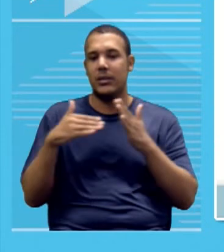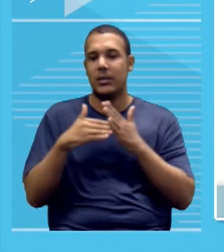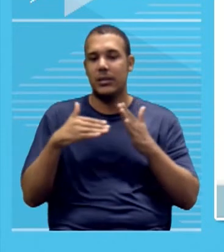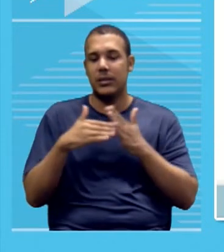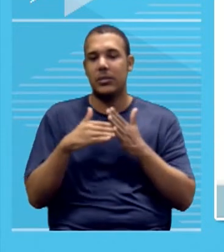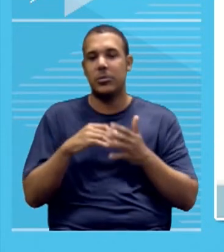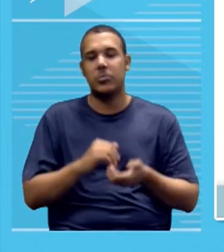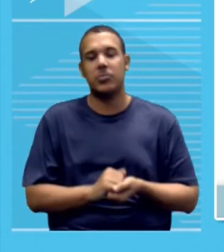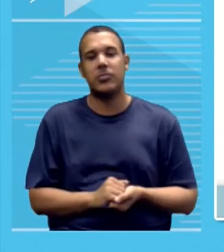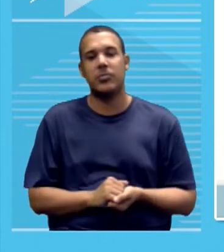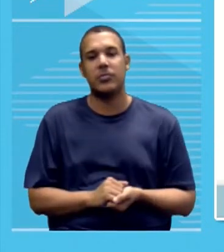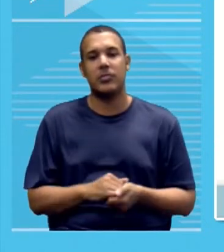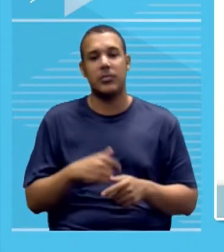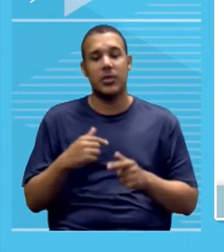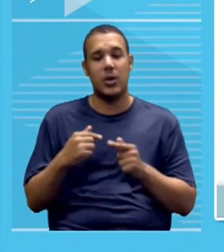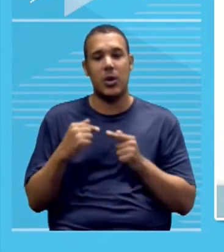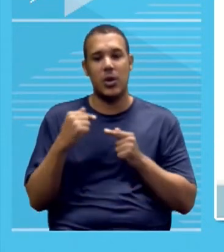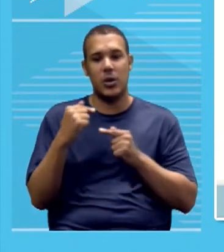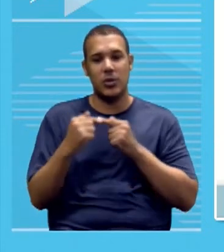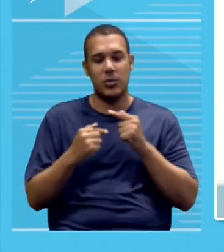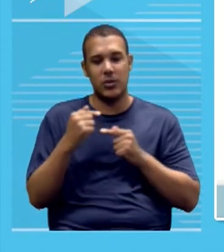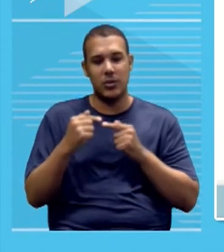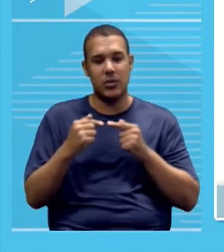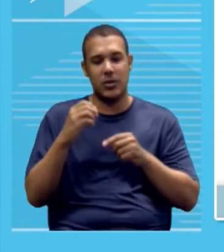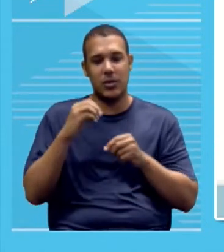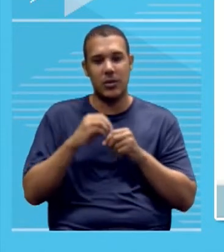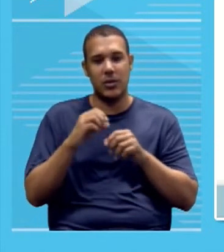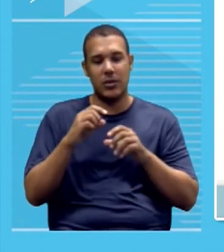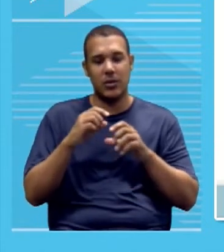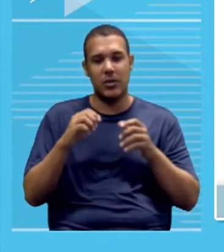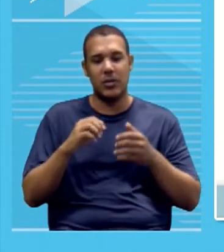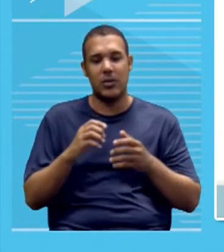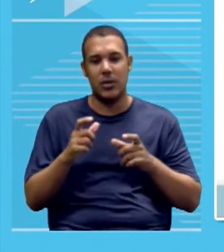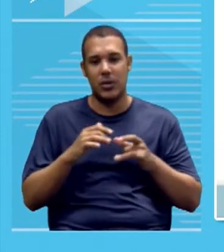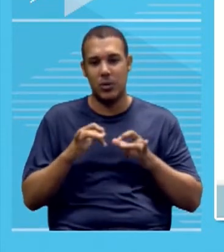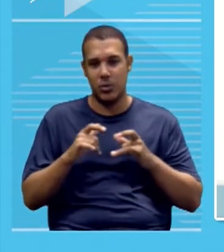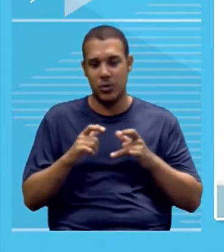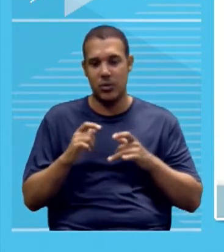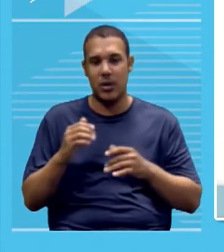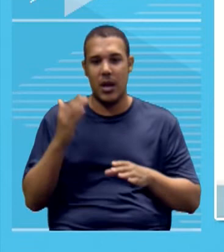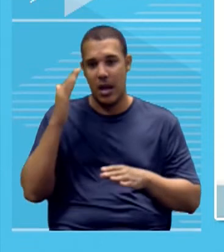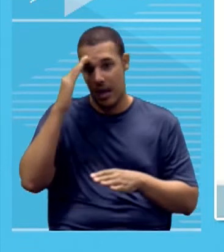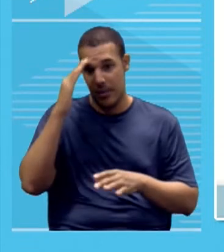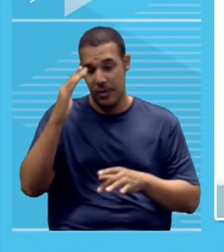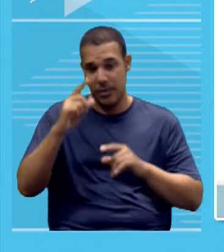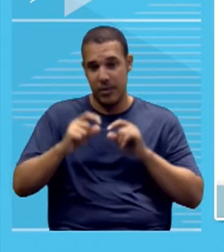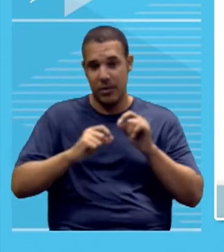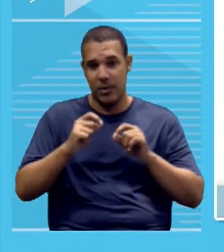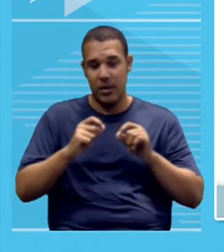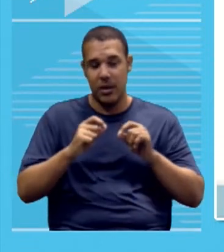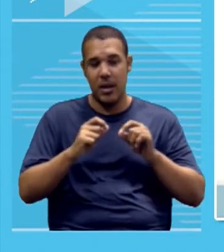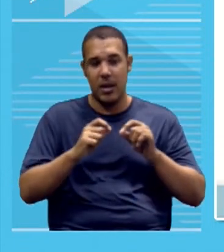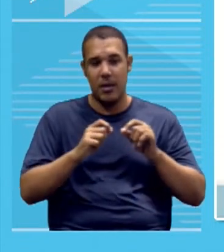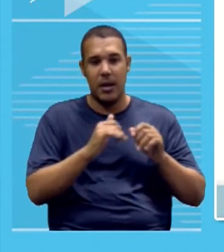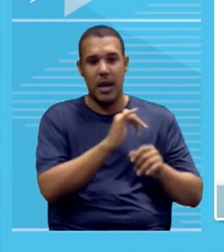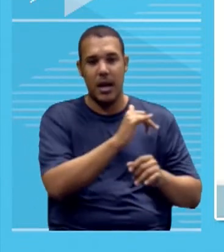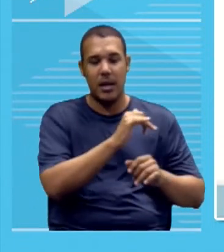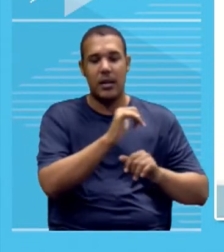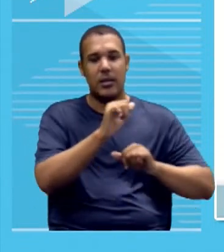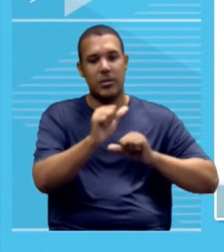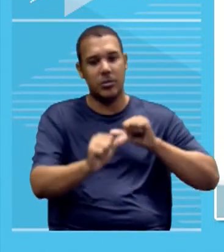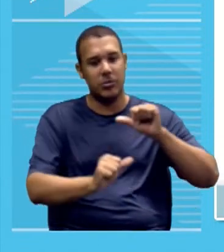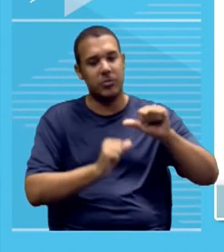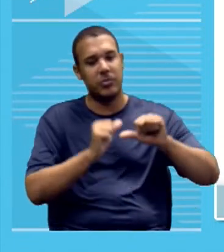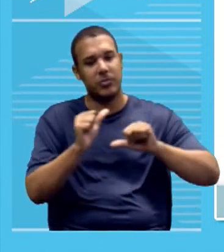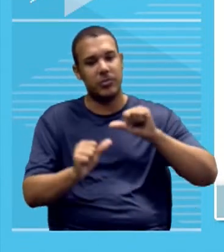Poderemos dizer ainda que o resistor é aquele elemento do circuito cuja principal função é converter energia elétrica, essa definição é